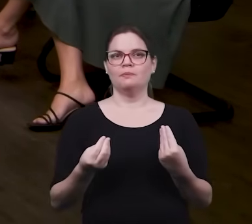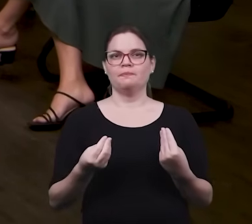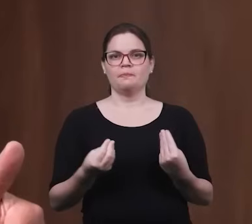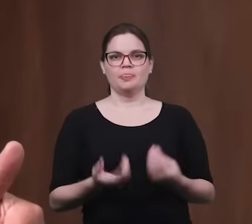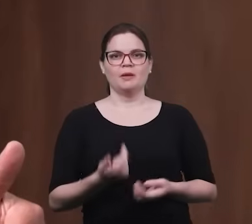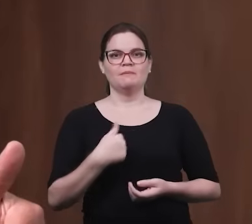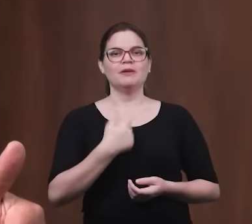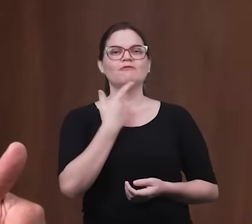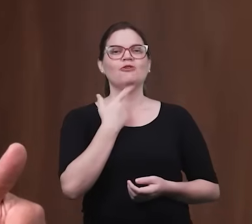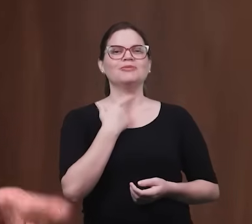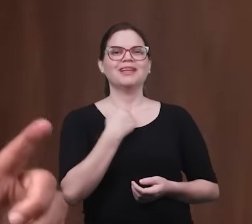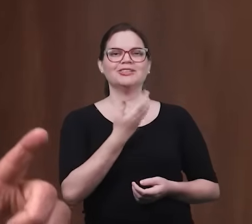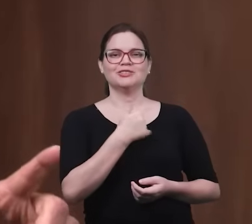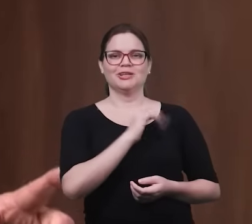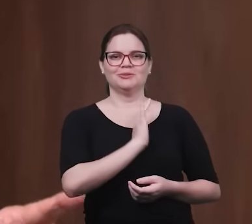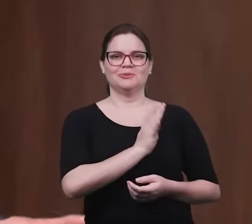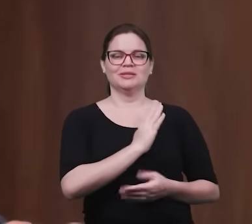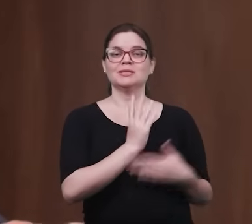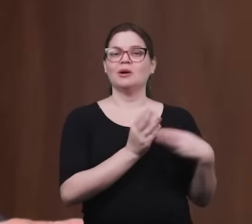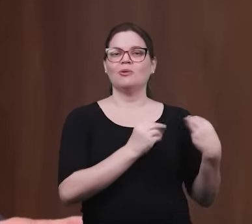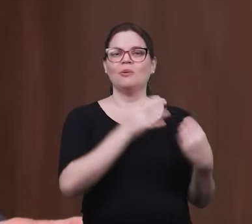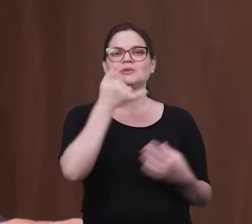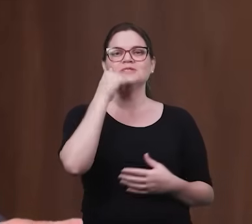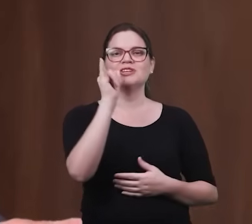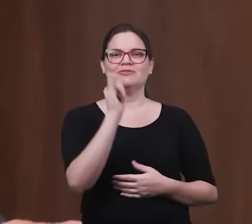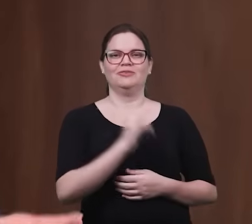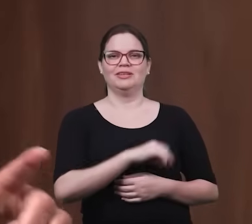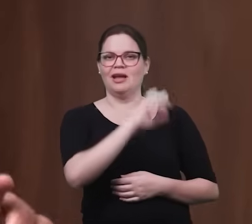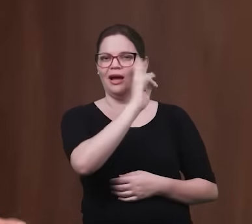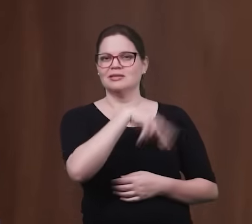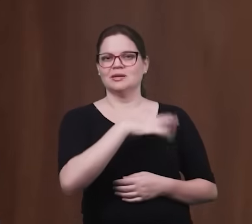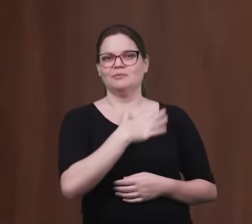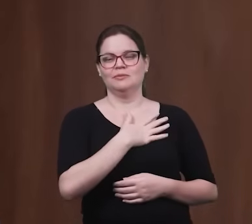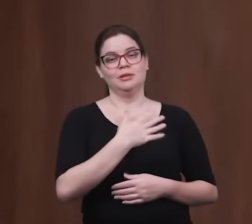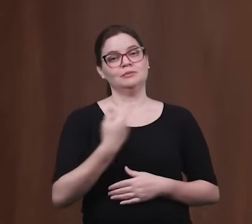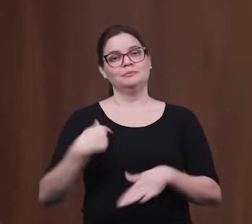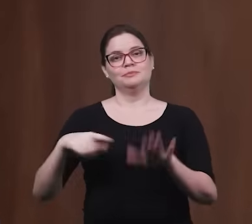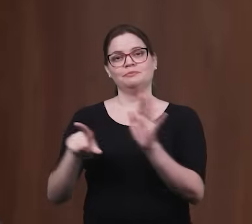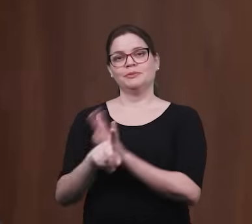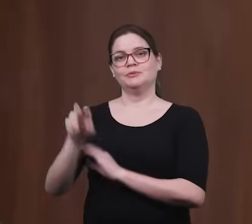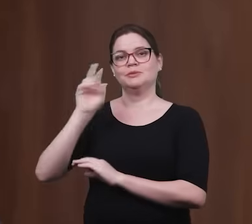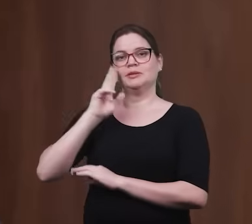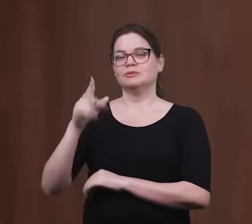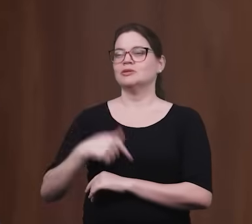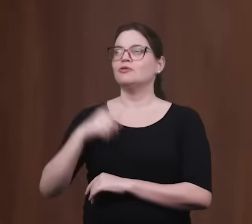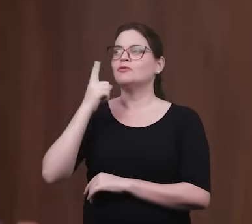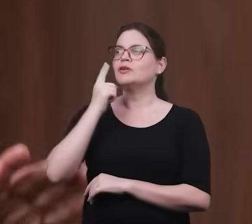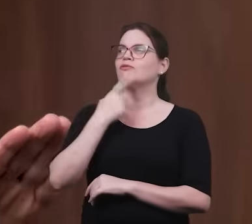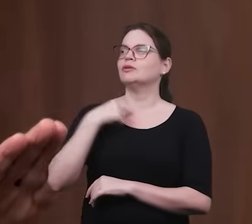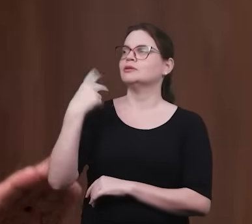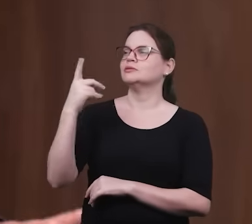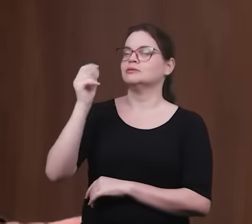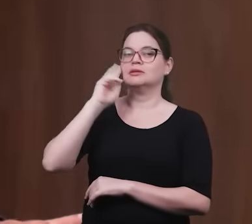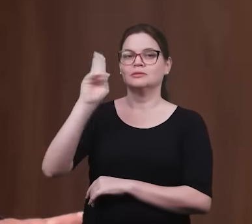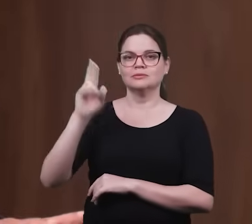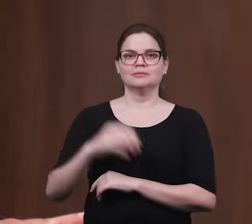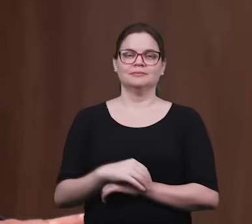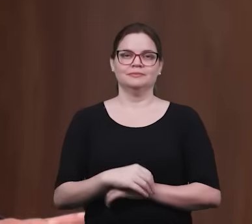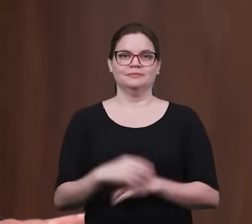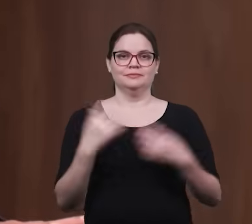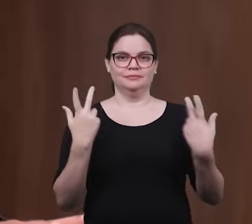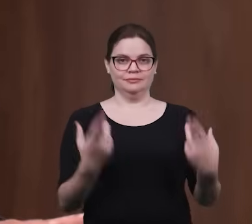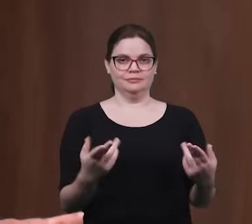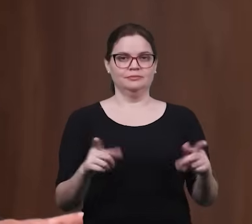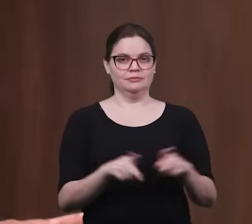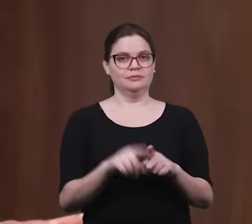a idolatria do nosso coração? Consultando o Senhor, buscando a vontade do Senhor. Amém. E volto a